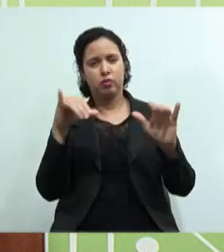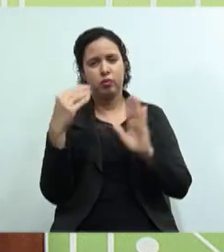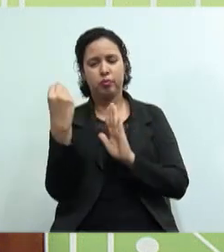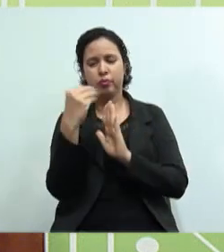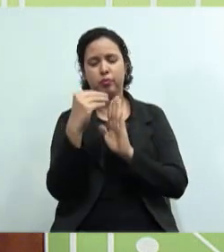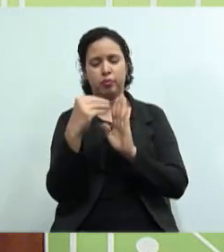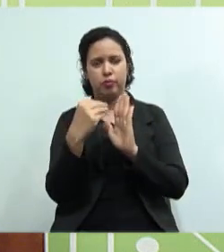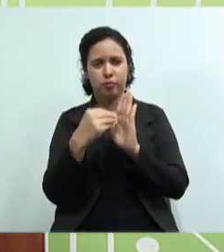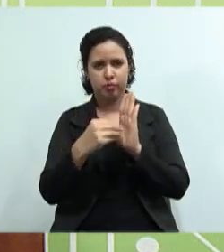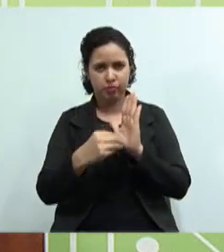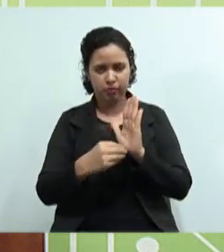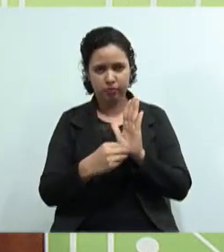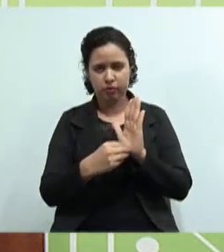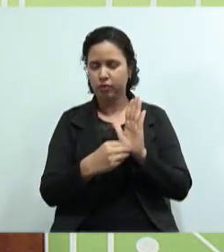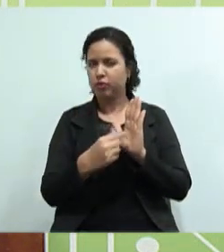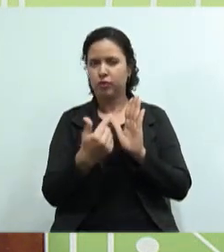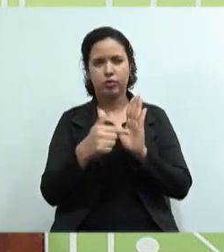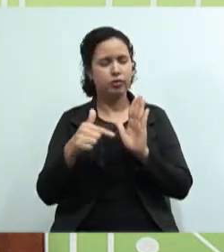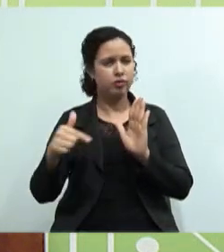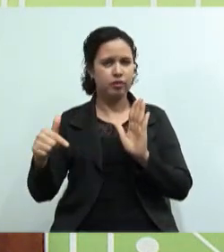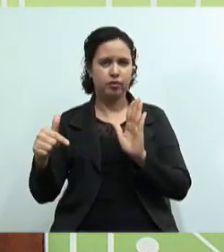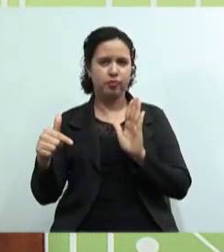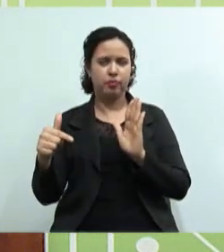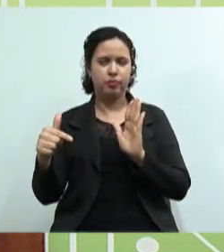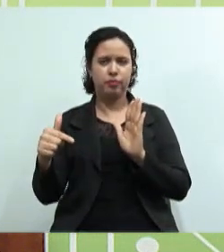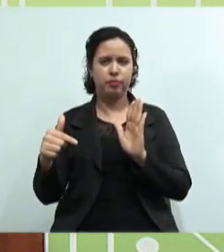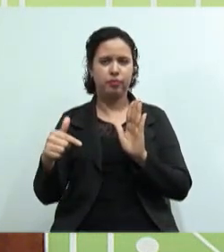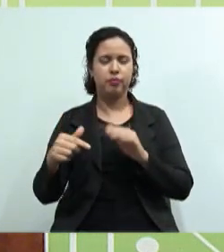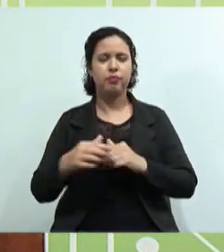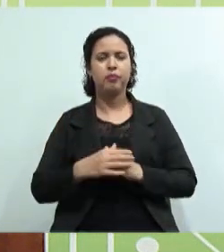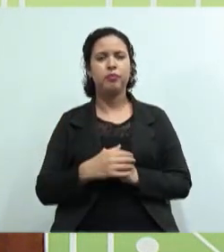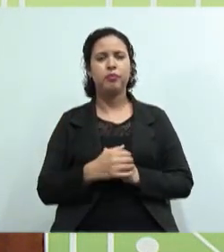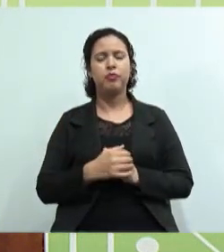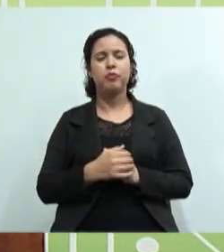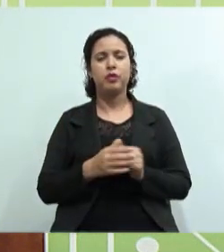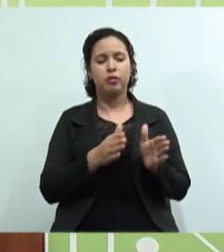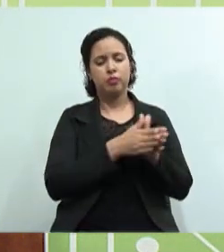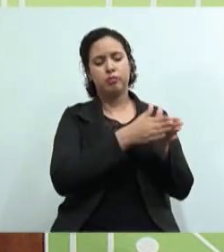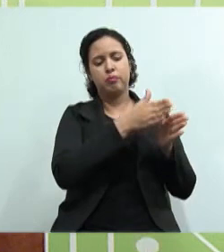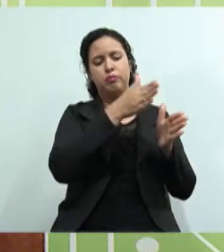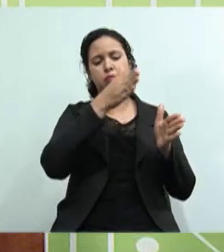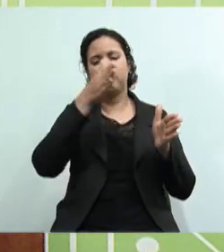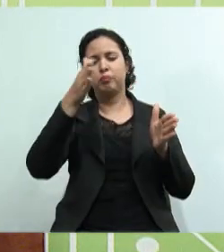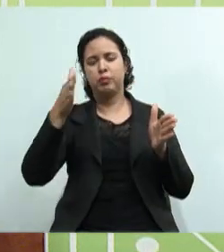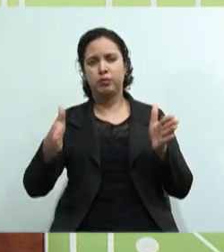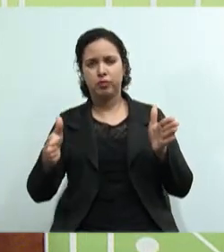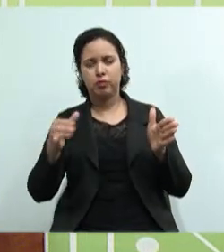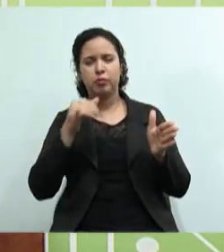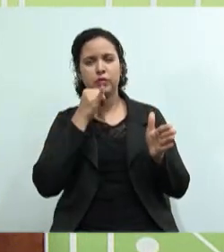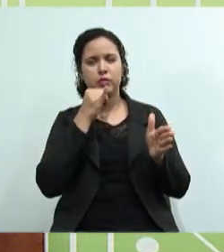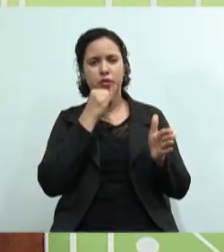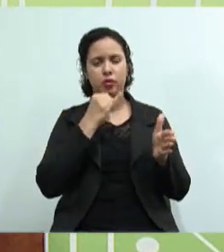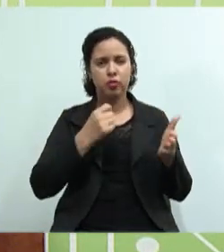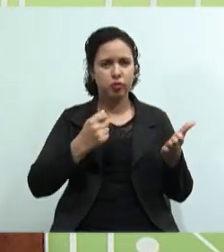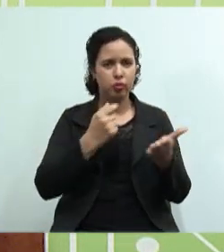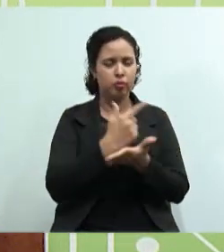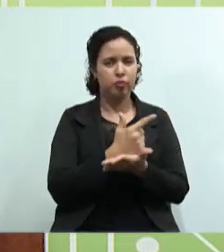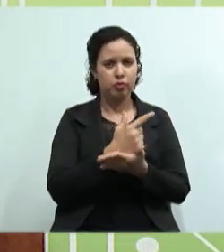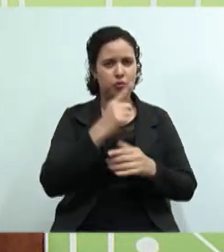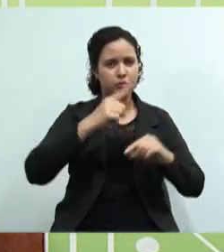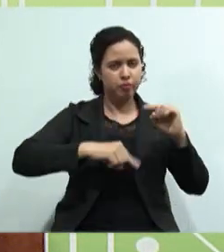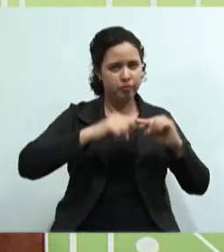momento X quanto que eu tenho de produto, certo? Então, esse periódico, o que ele faz? Comprei mercadoria,